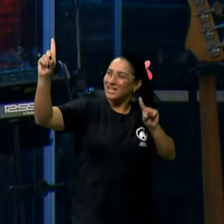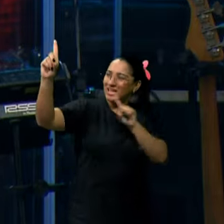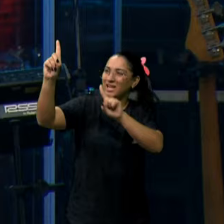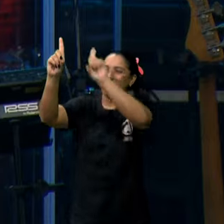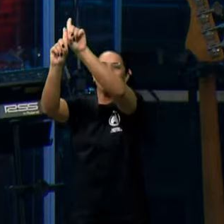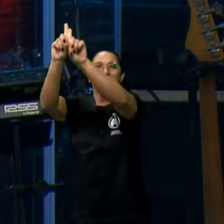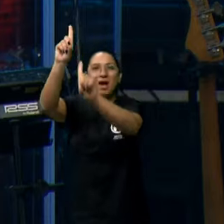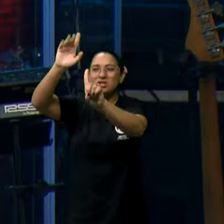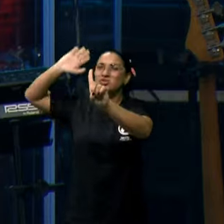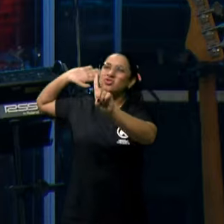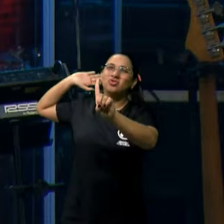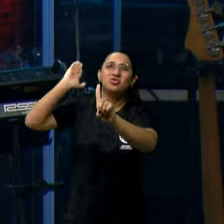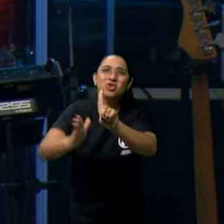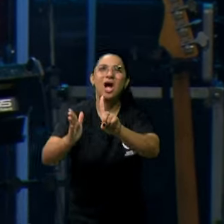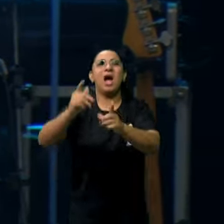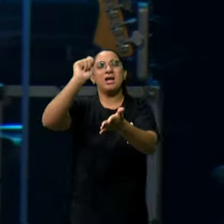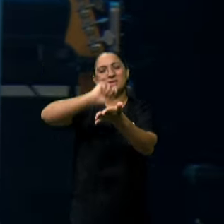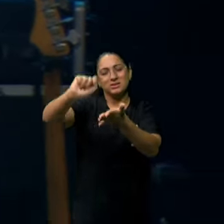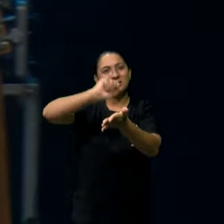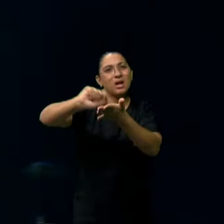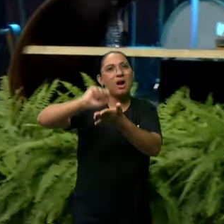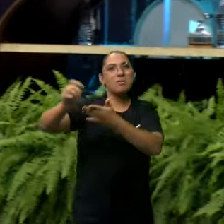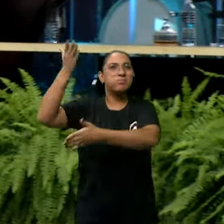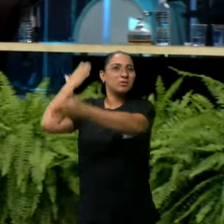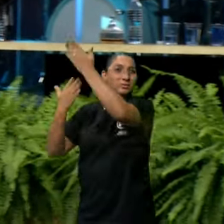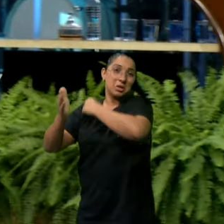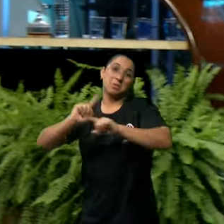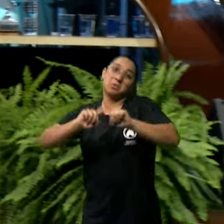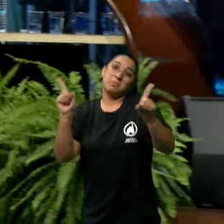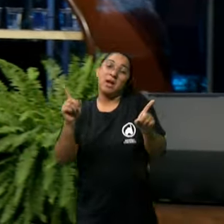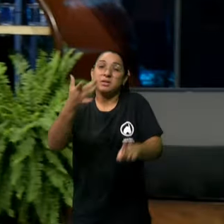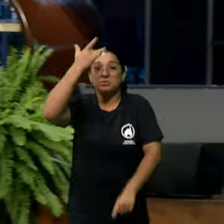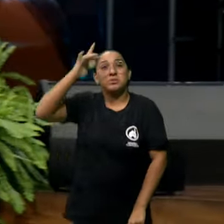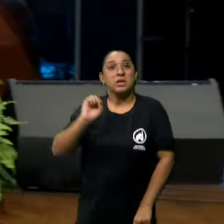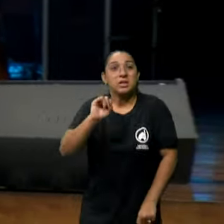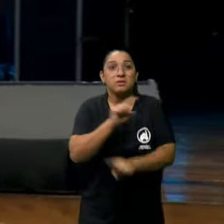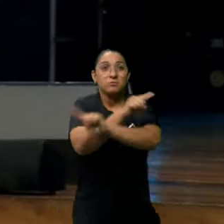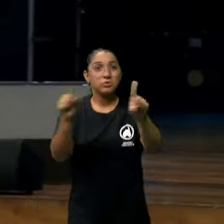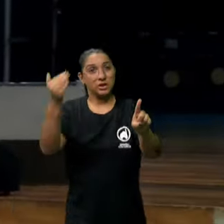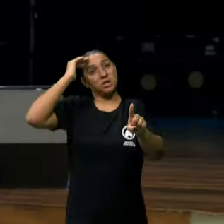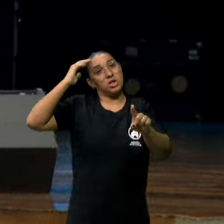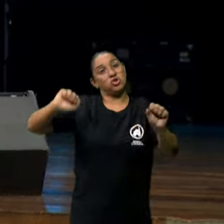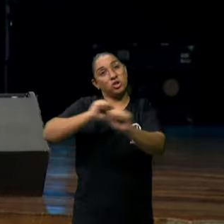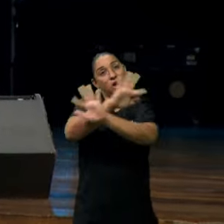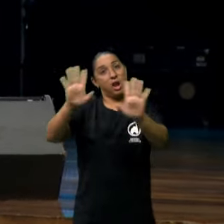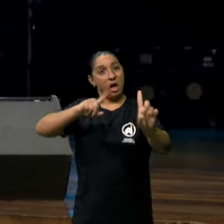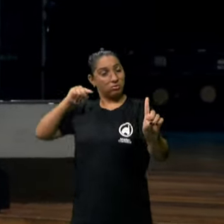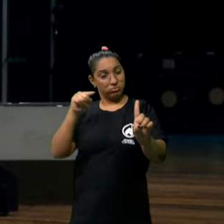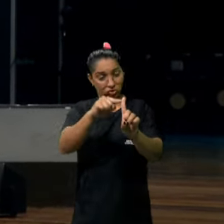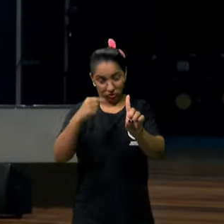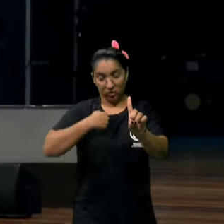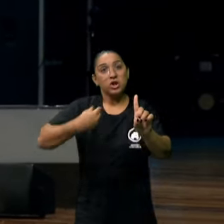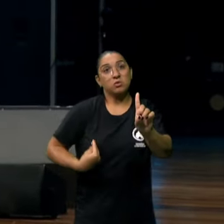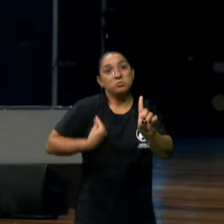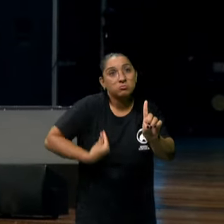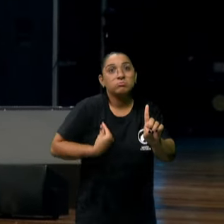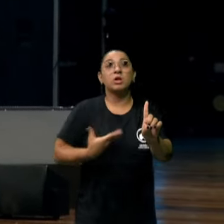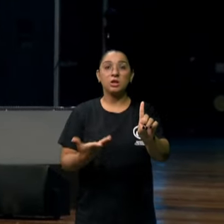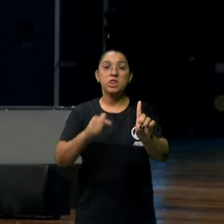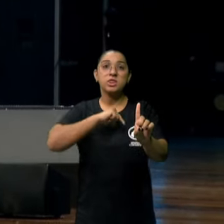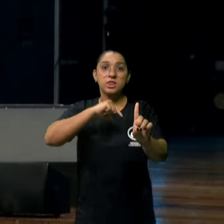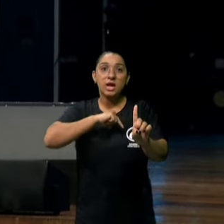há eu não sei se você entendeu o que estou dizendo mas existe um poder quando a igreja começa a orar